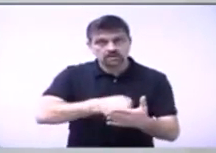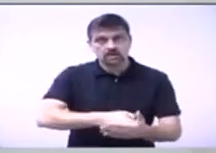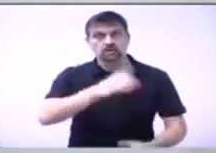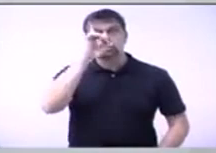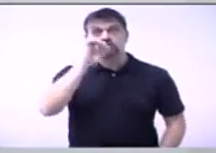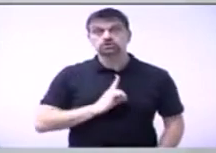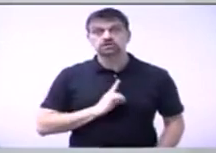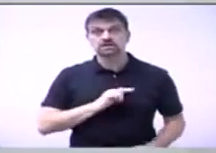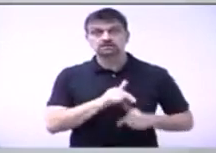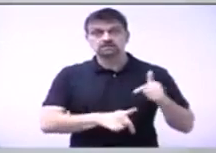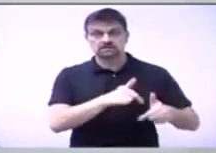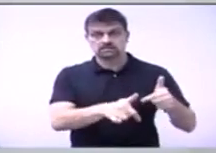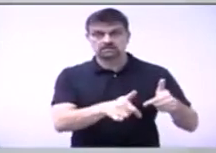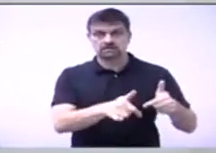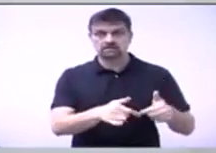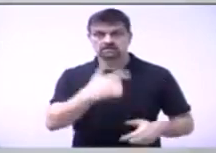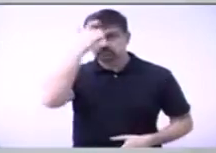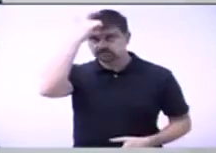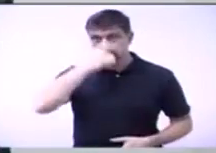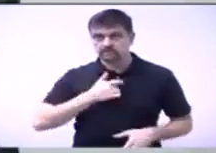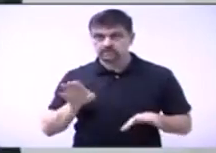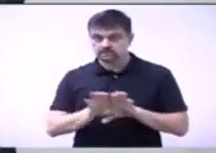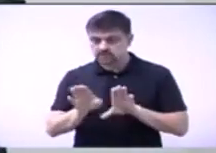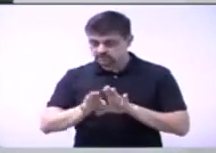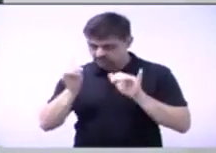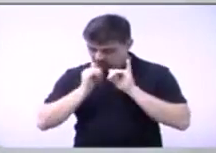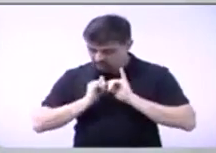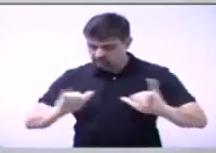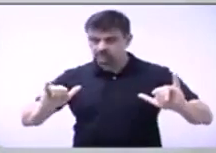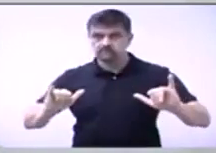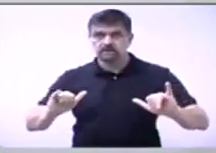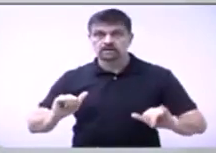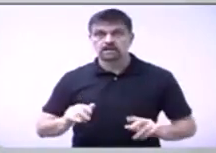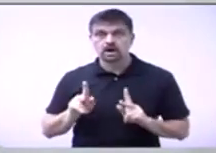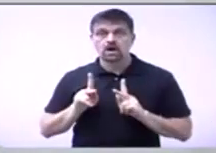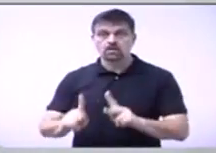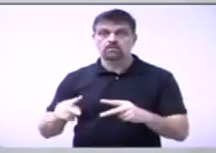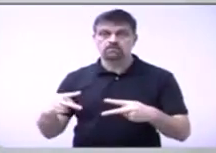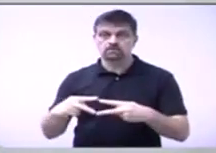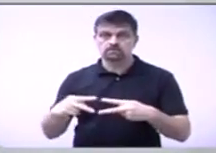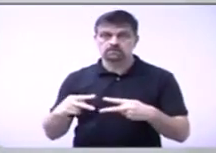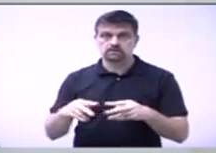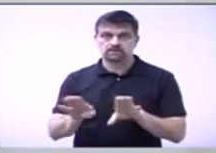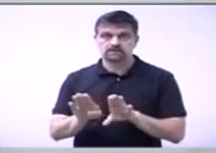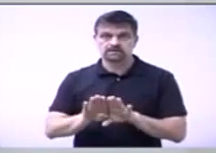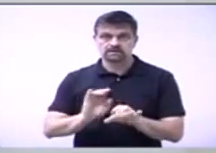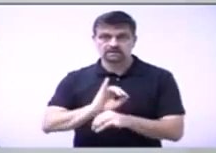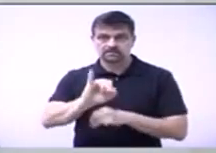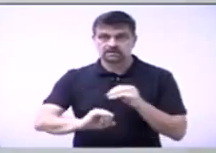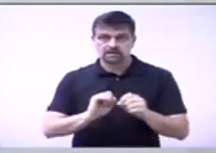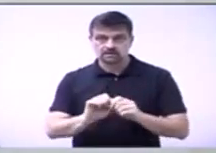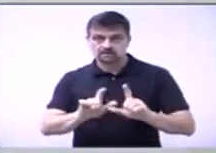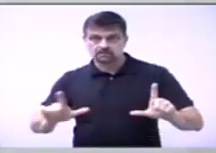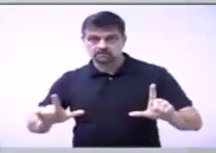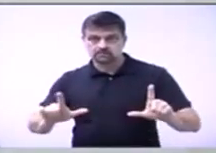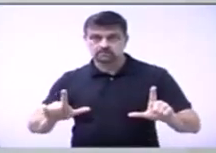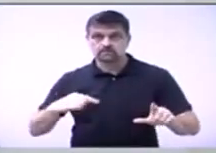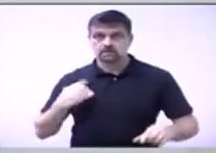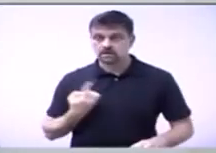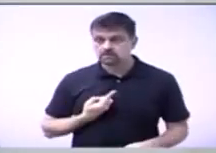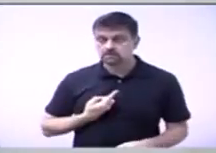Não deixei de frisar, nobres colegas, a vocês, a toda a população e àqueles que nos assistem, que estamos em